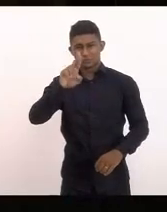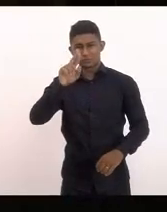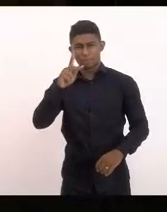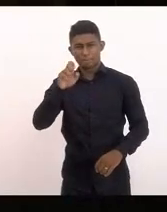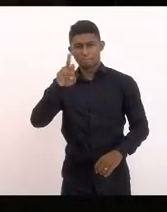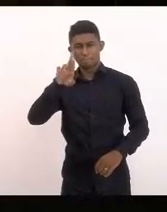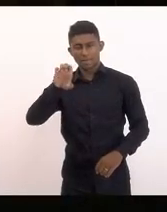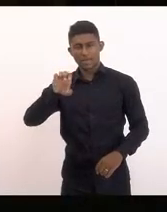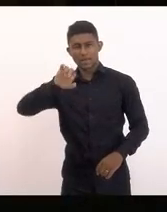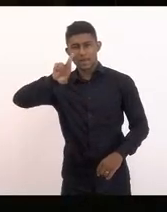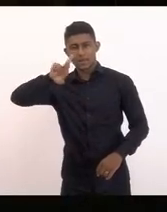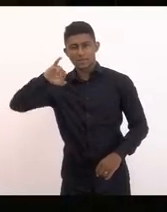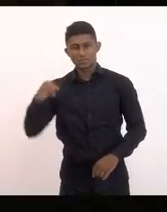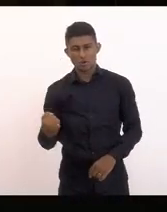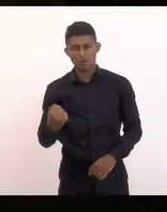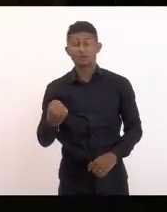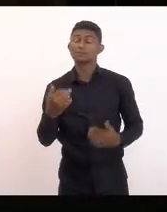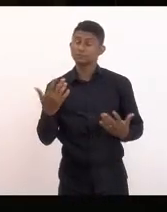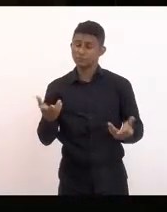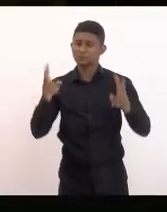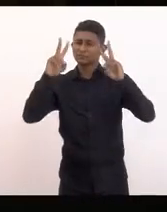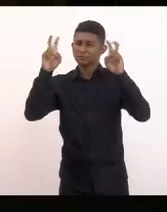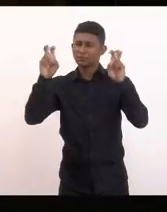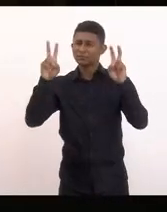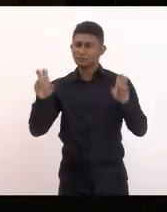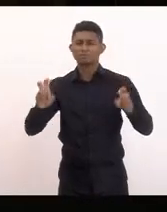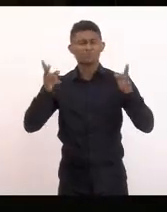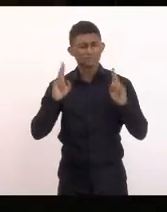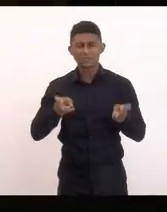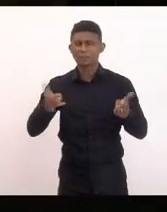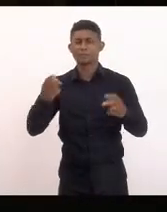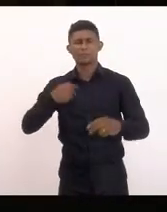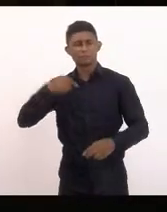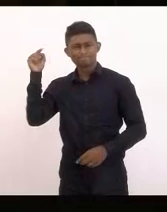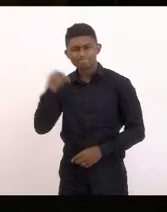são assuntos que eu estou debatendo aqui continuamente,